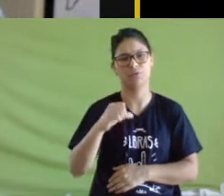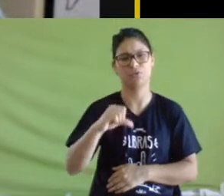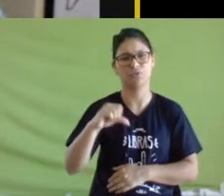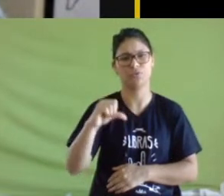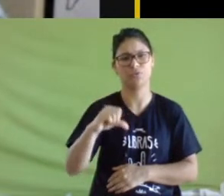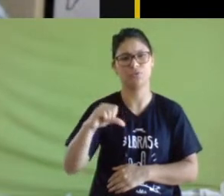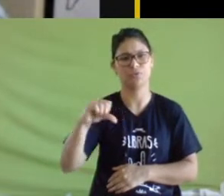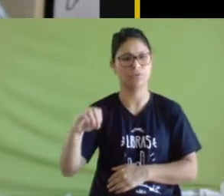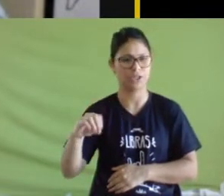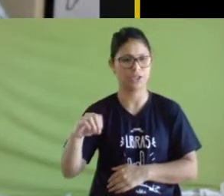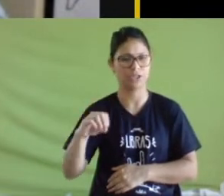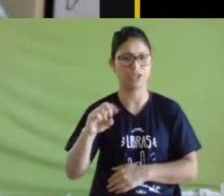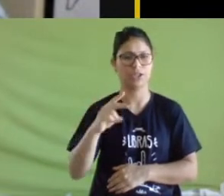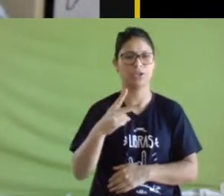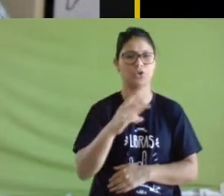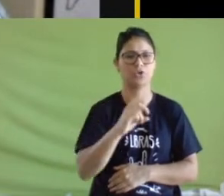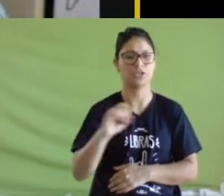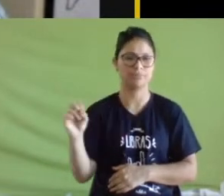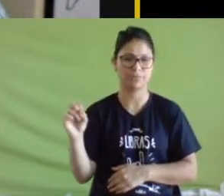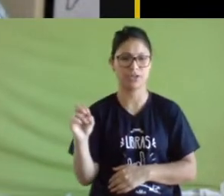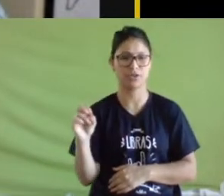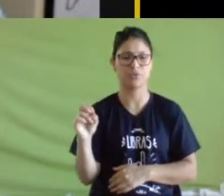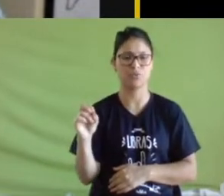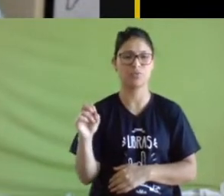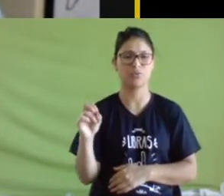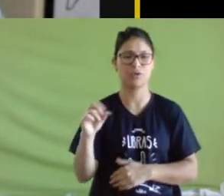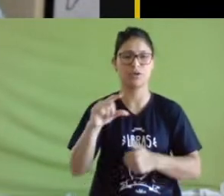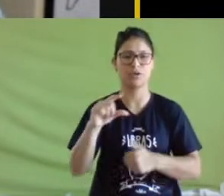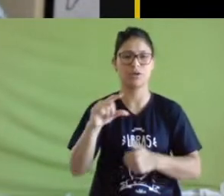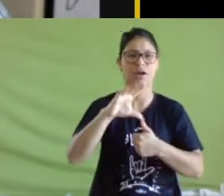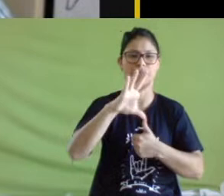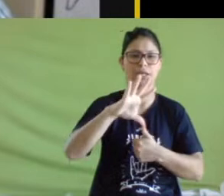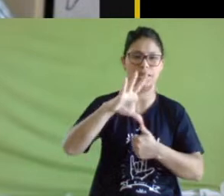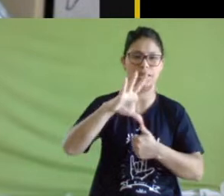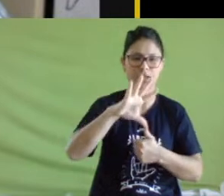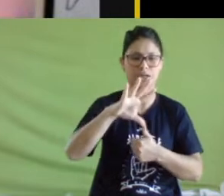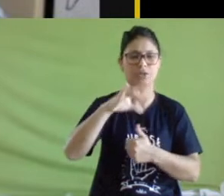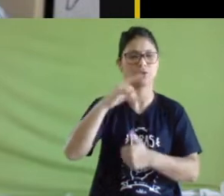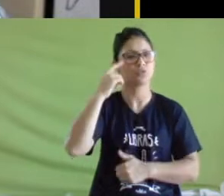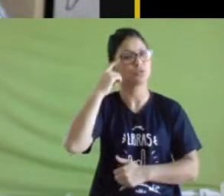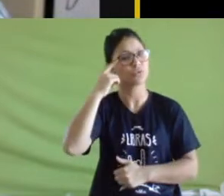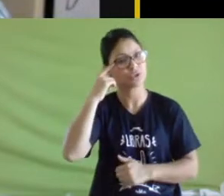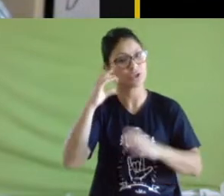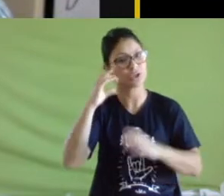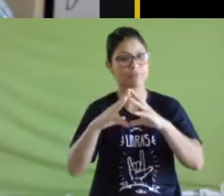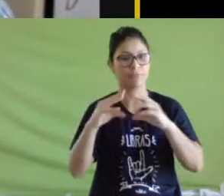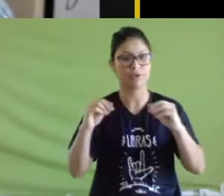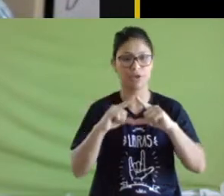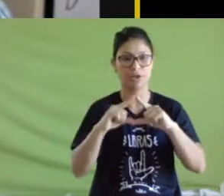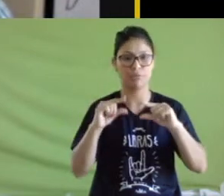2000, quando os norte-americanos, os japoneses e o mundo capitalista